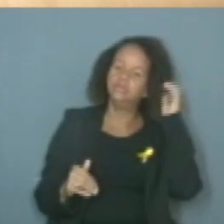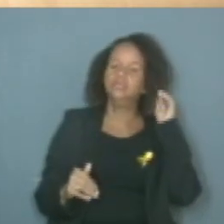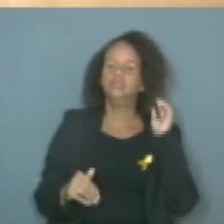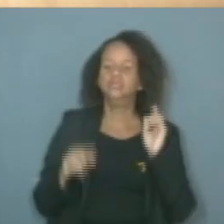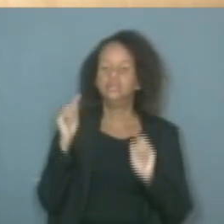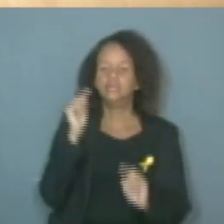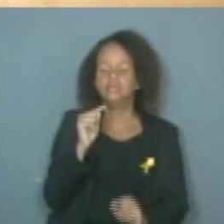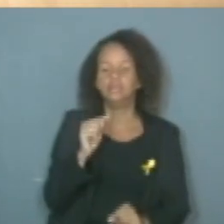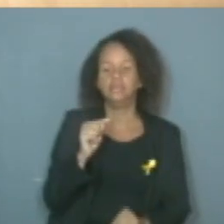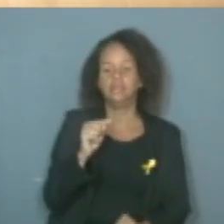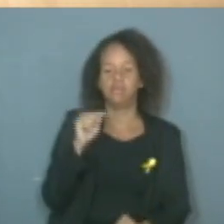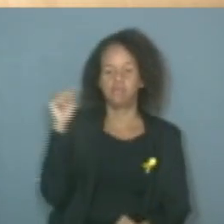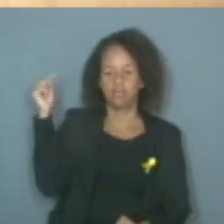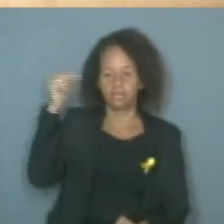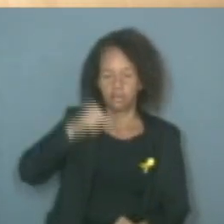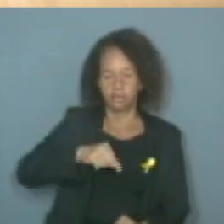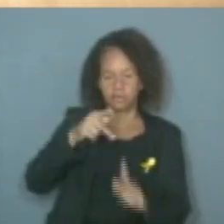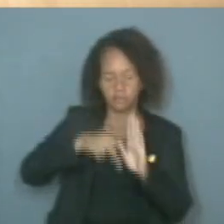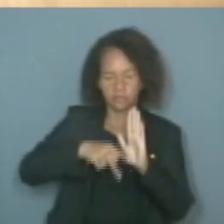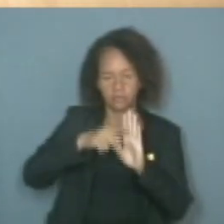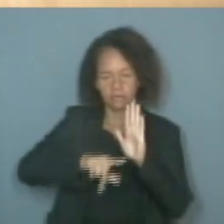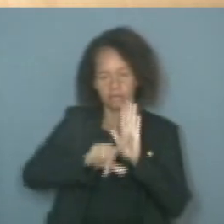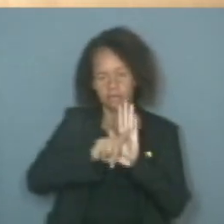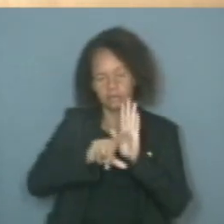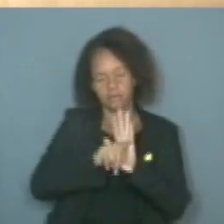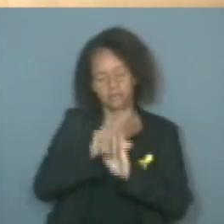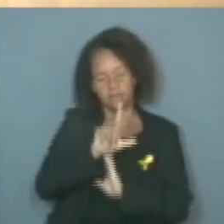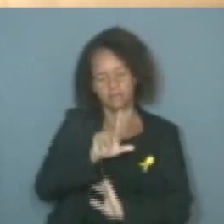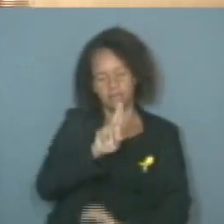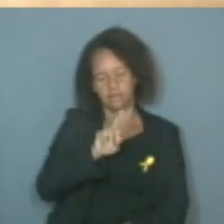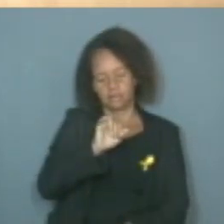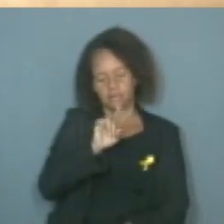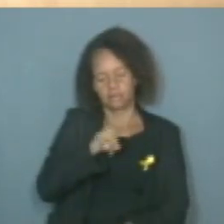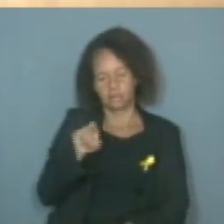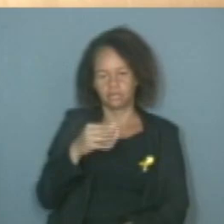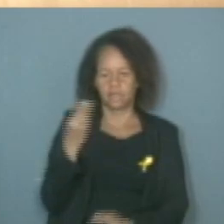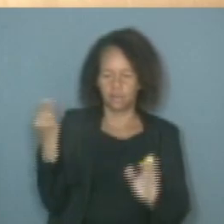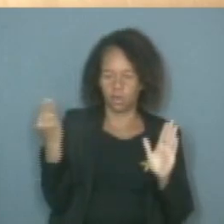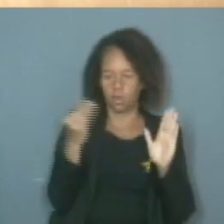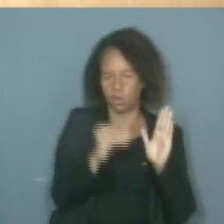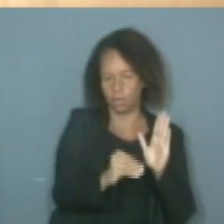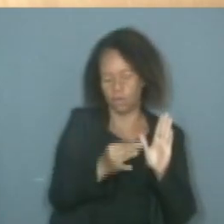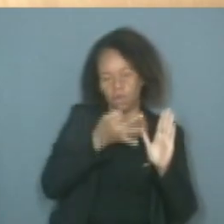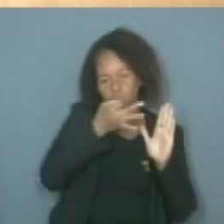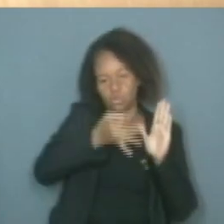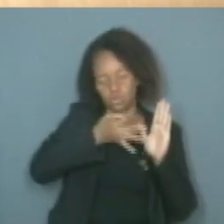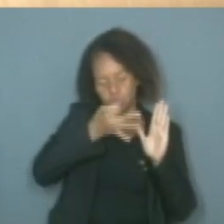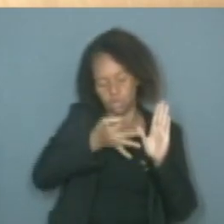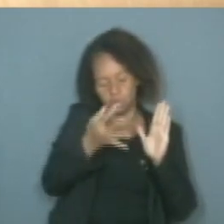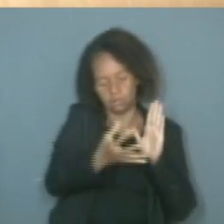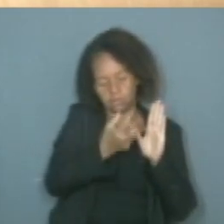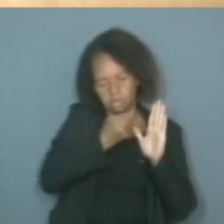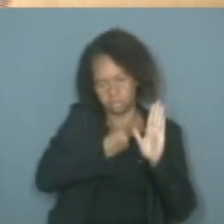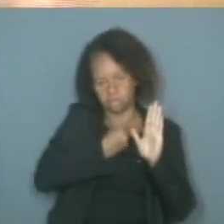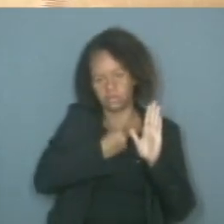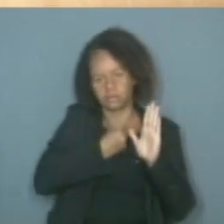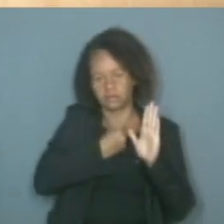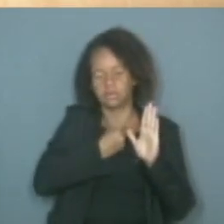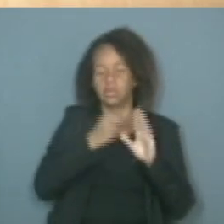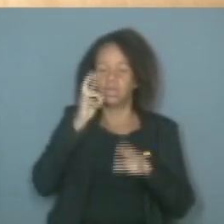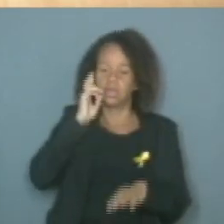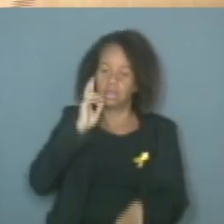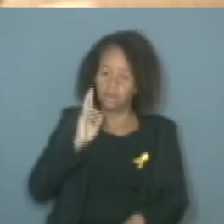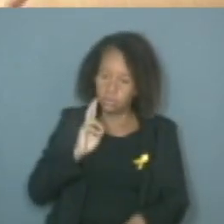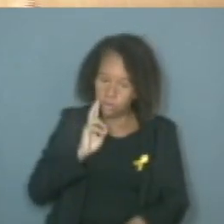foi isso que foi traduzido no projeto de lei do vereador Luiz Eustáquio. Você colocou a sugestão, ele acatou, como o